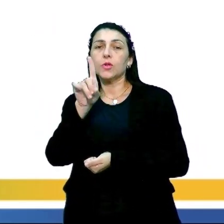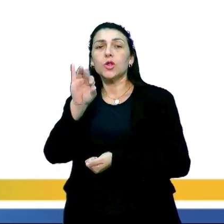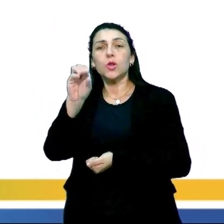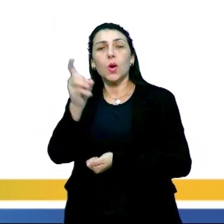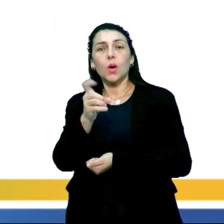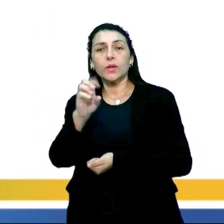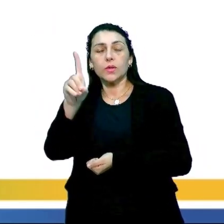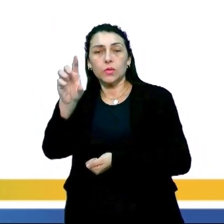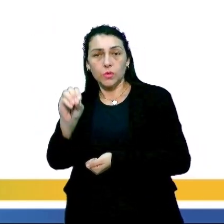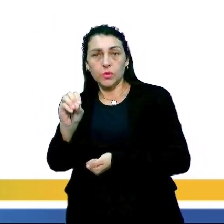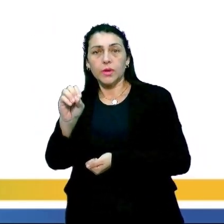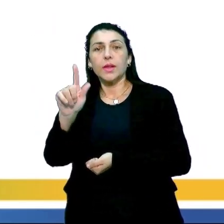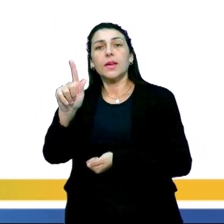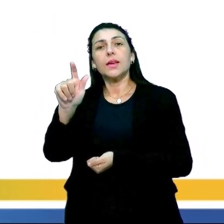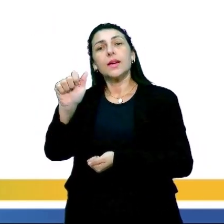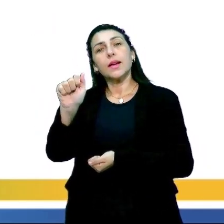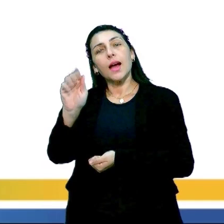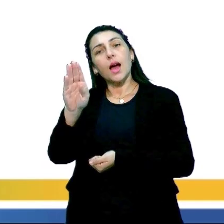carbono e o metano.